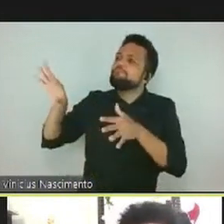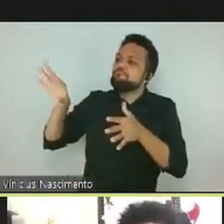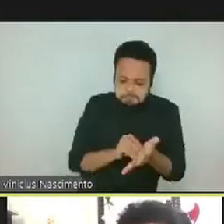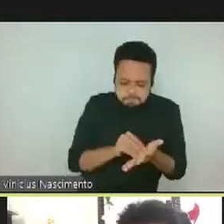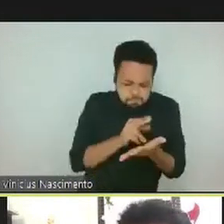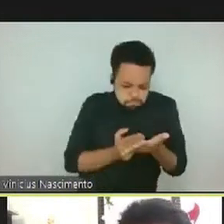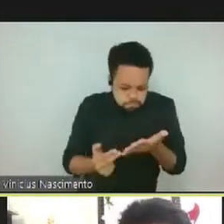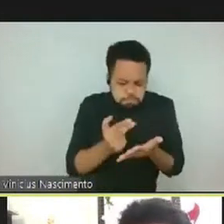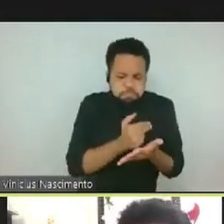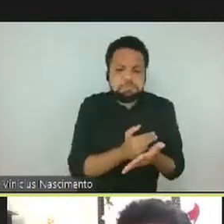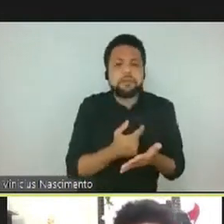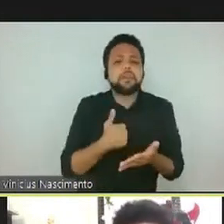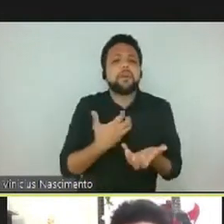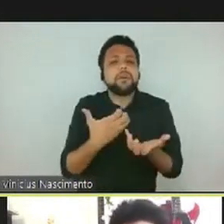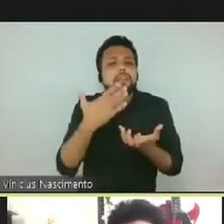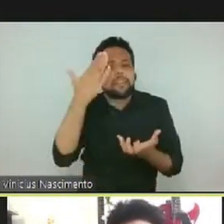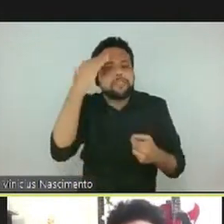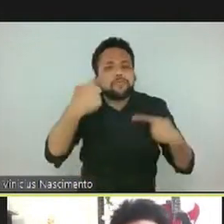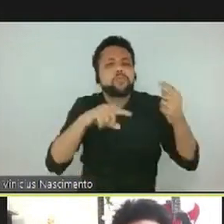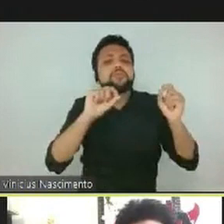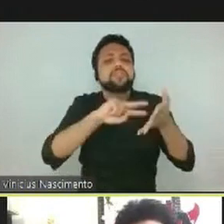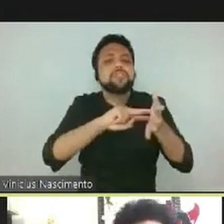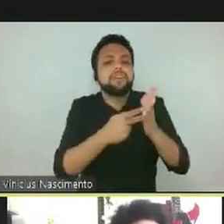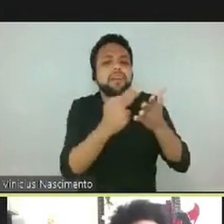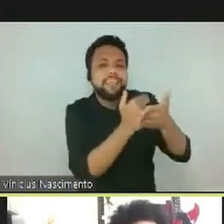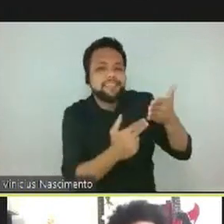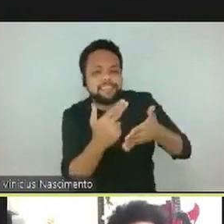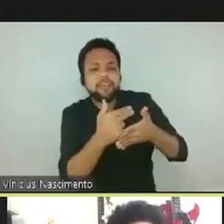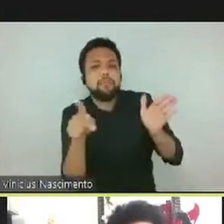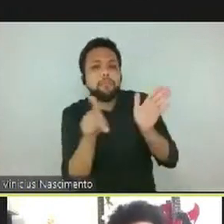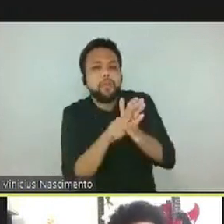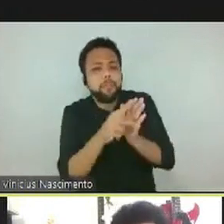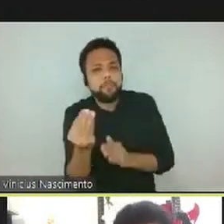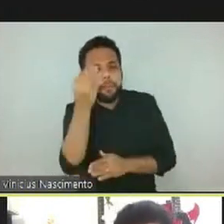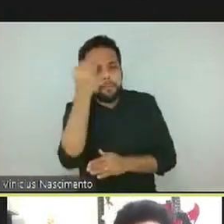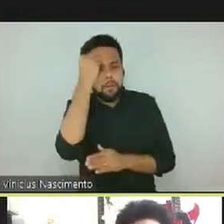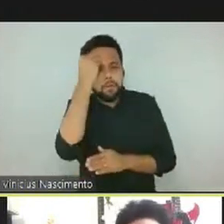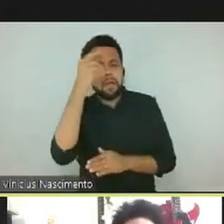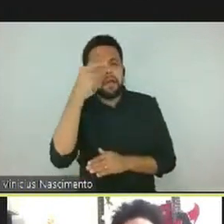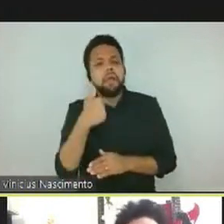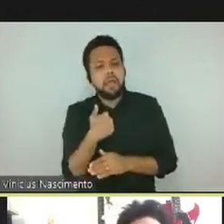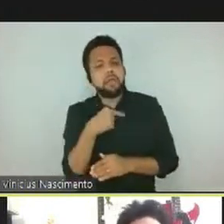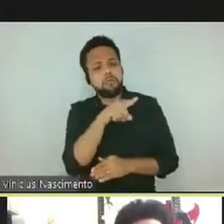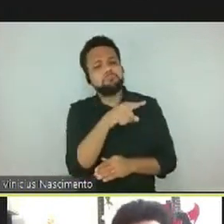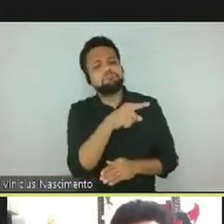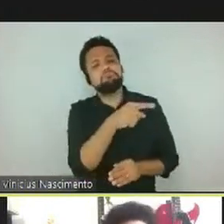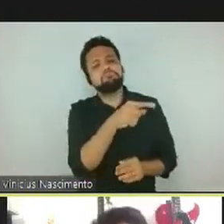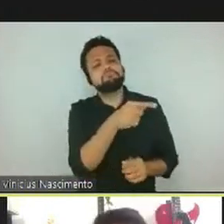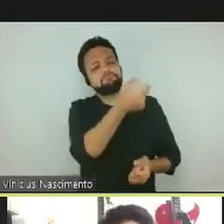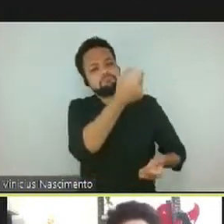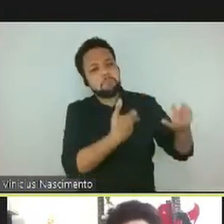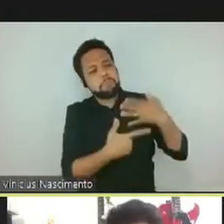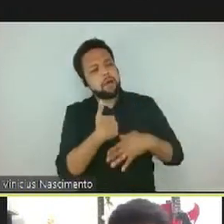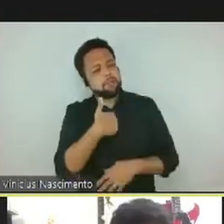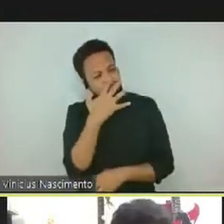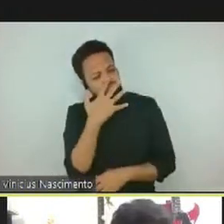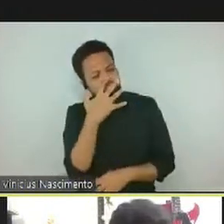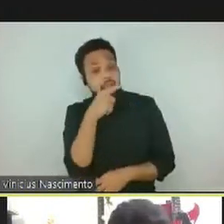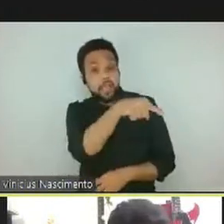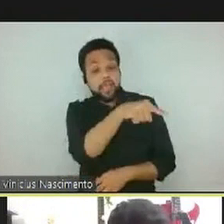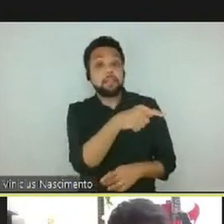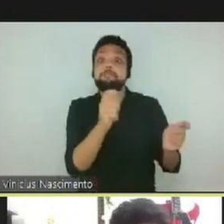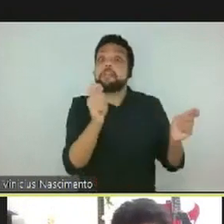tal desenho de memória. E uma coisa me chamava a atenção. Ele era capaz de fazer desenhos de memórias por